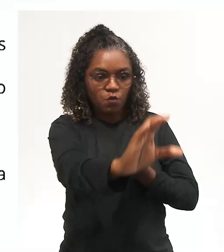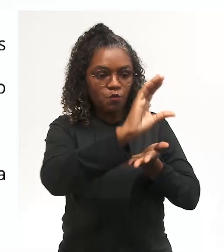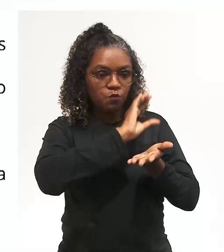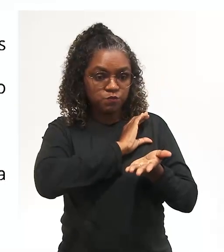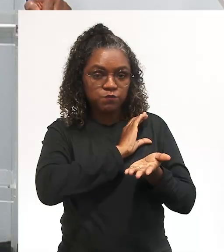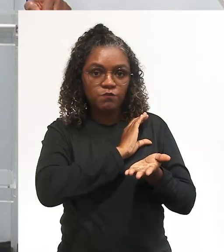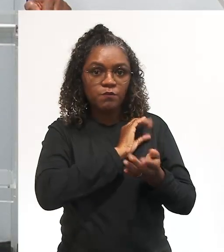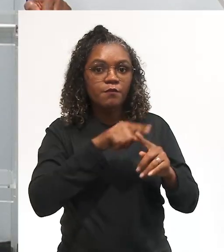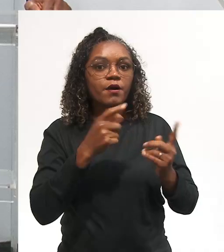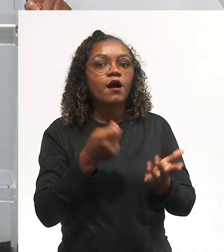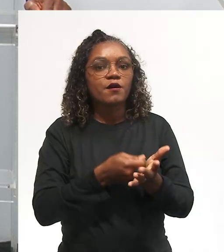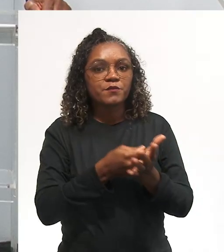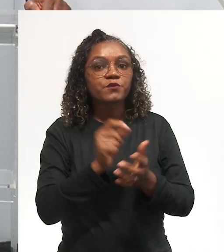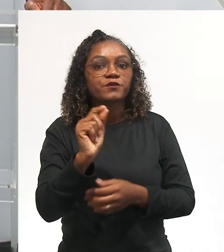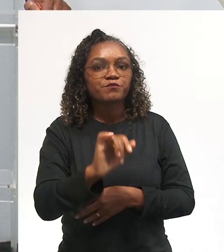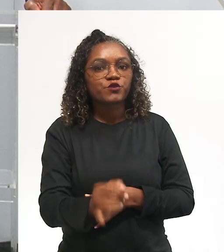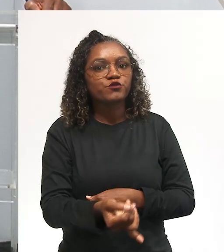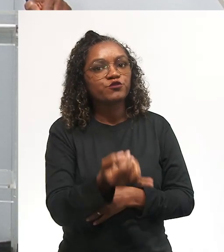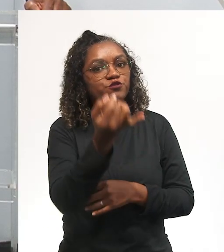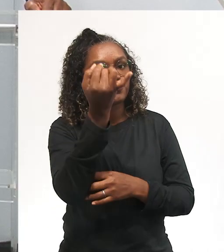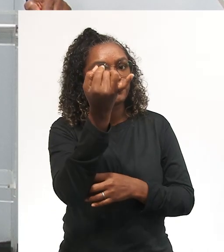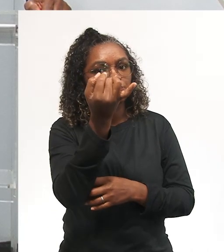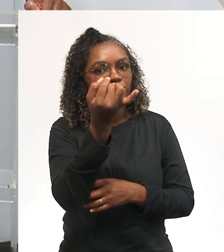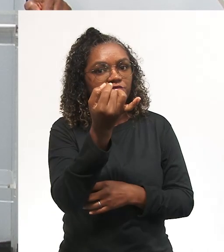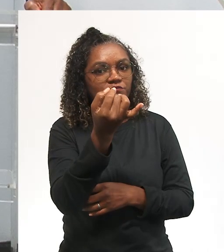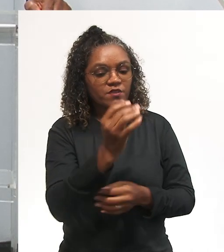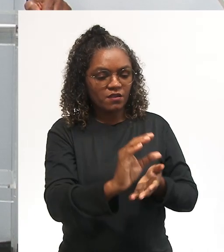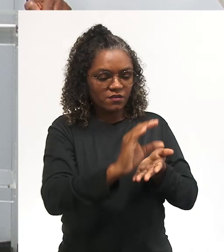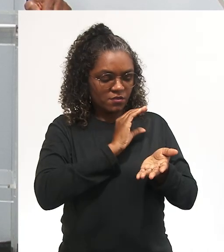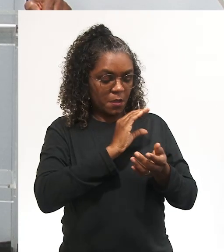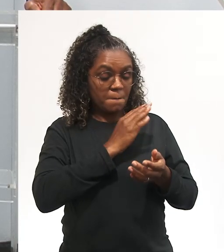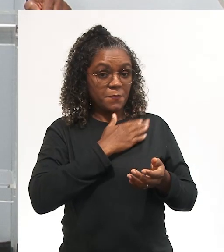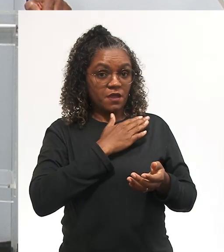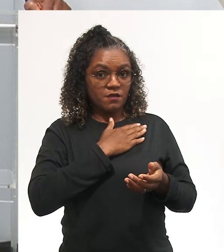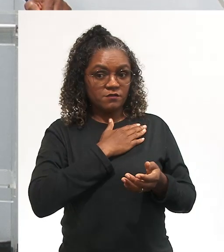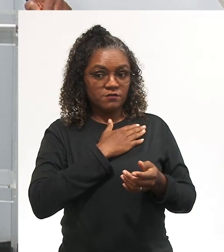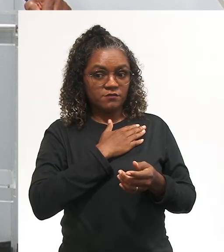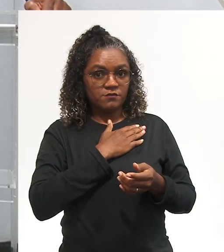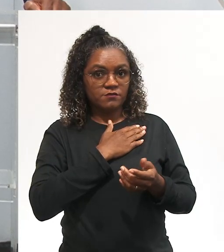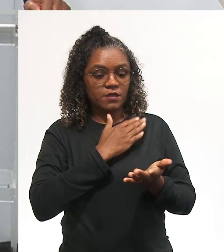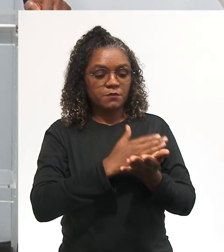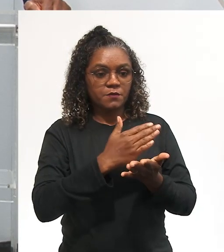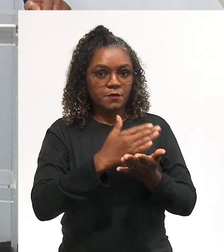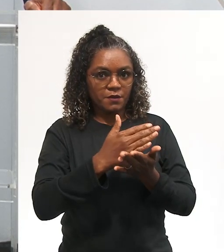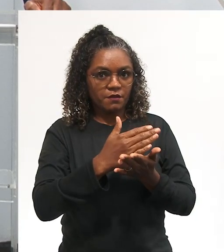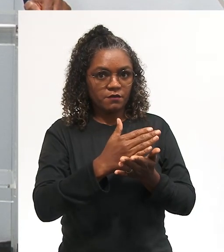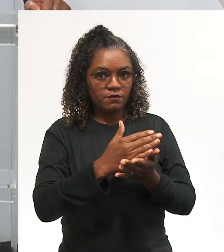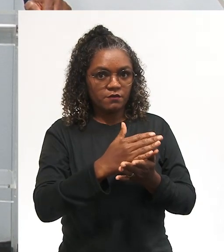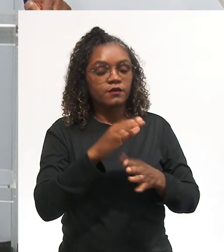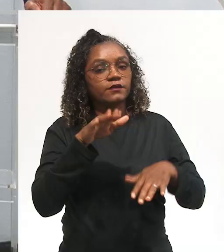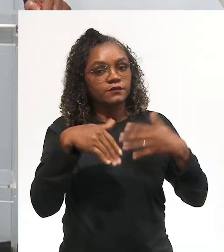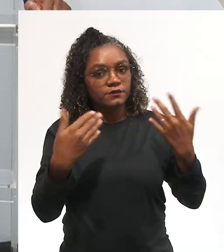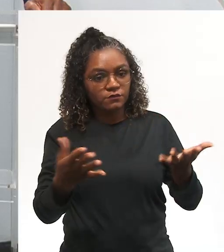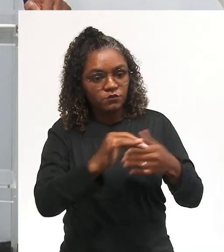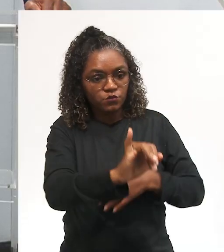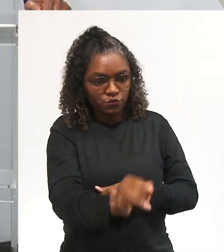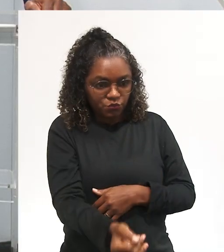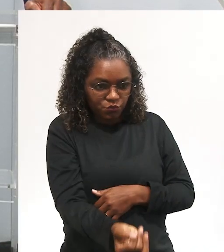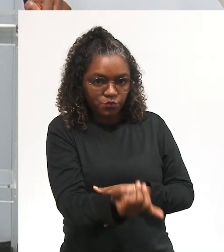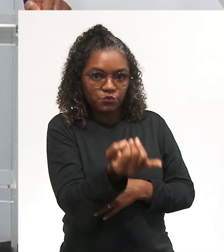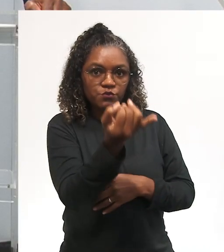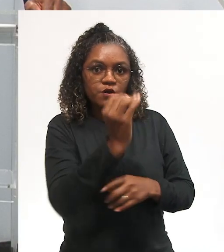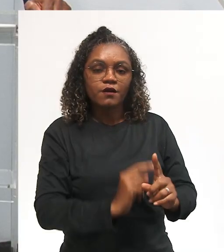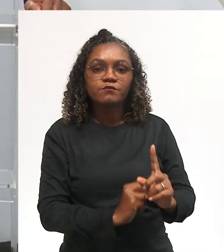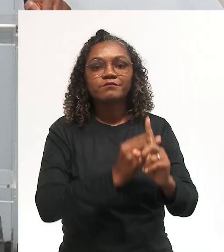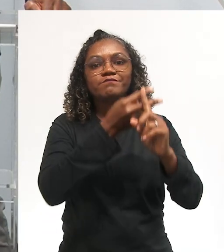vai cobrar um juro. Então esse valor pelo empréstimo, ele vai cobrar um juro, esse valor